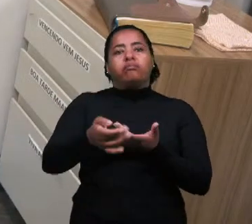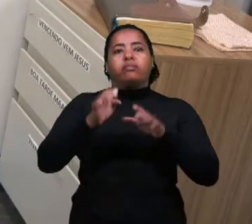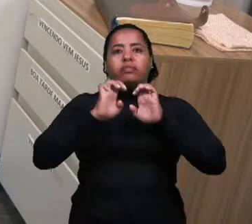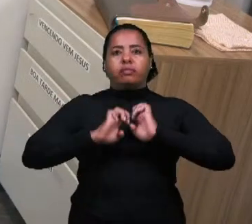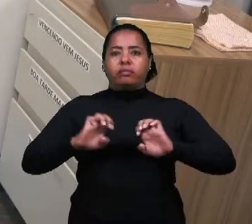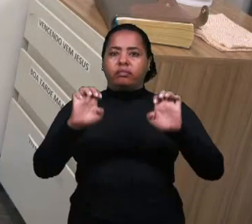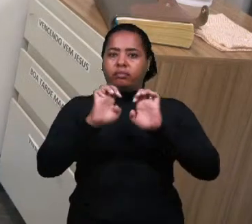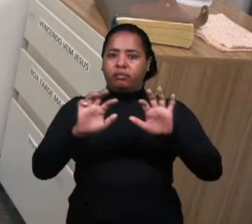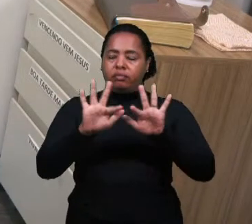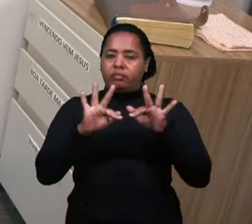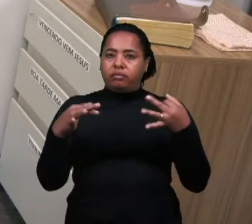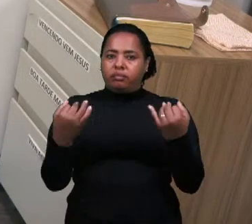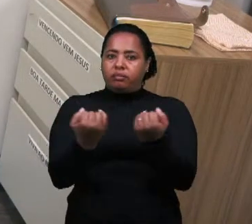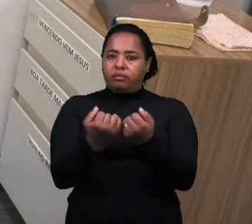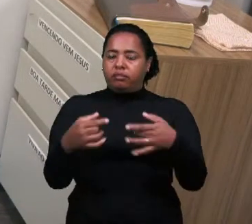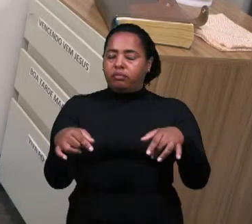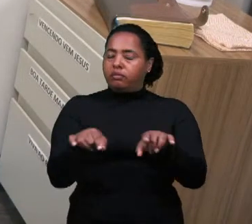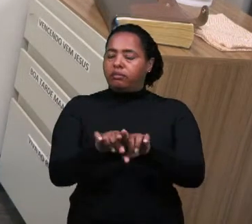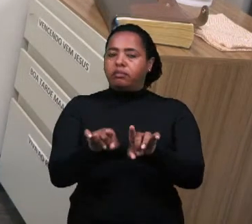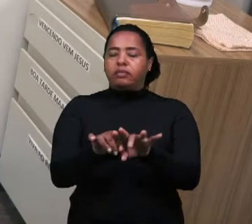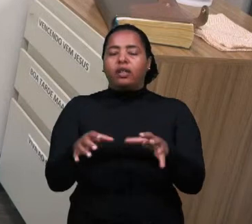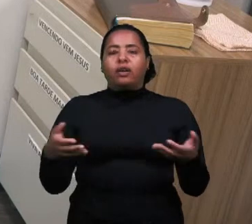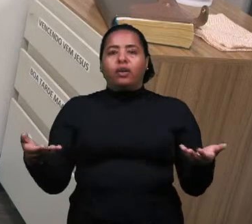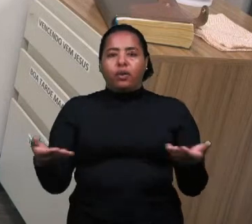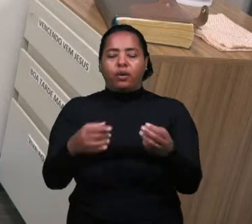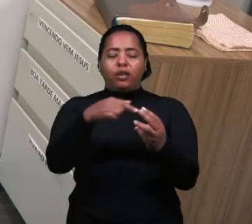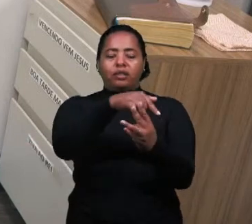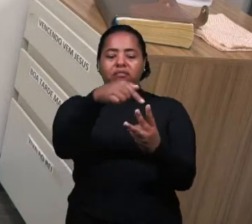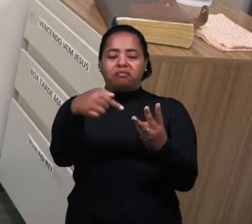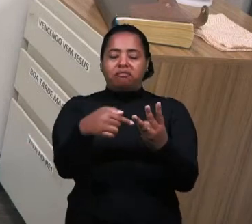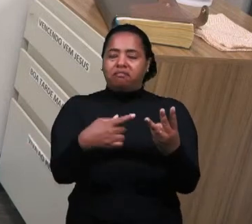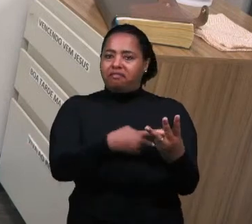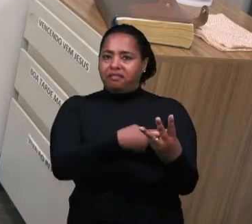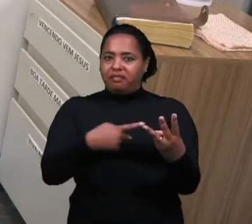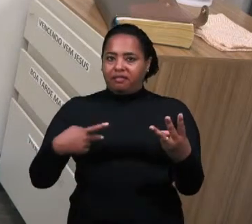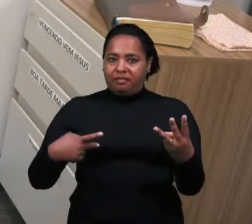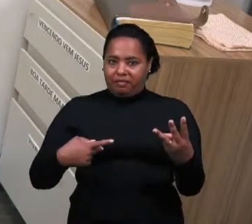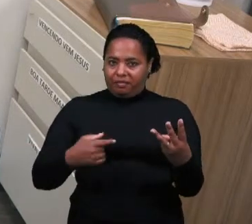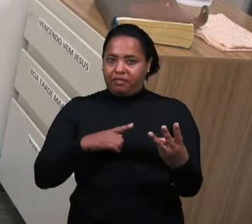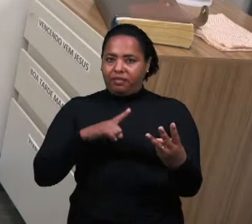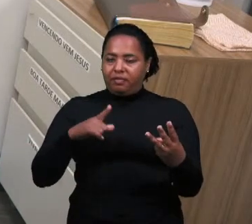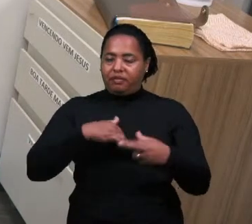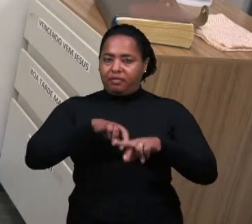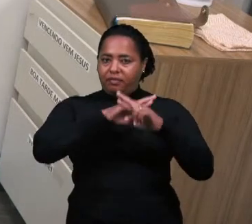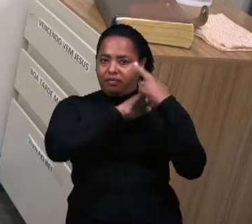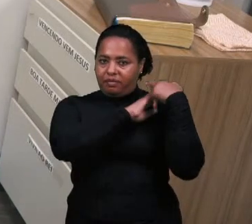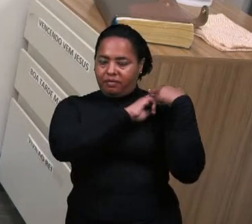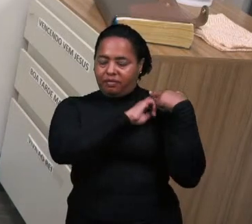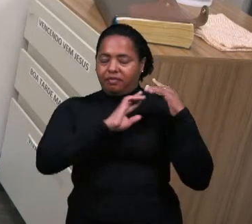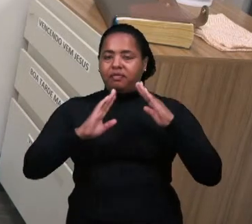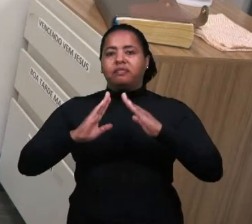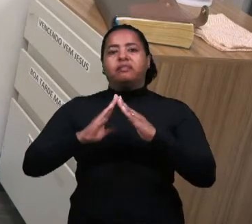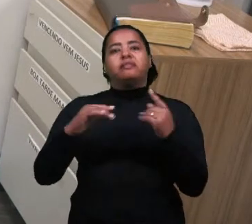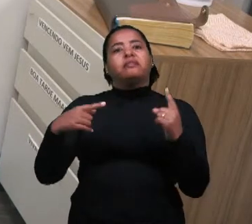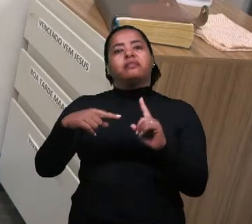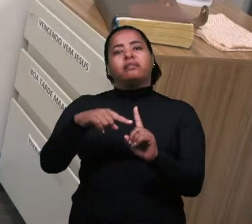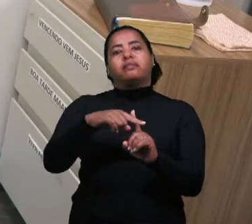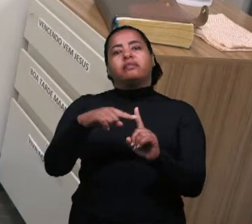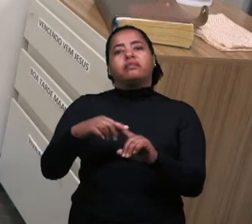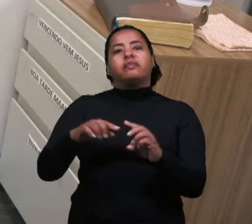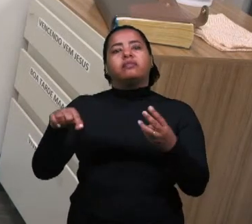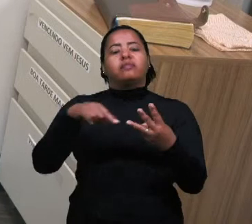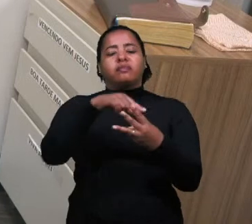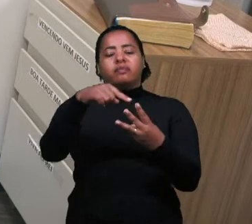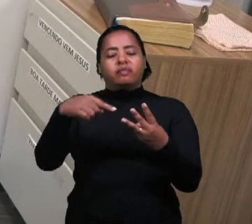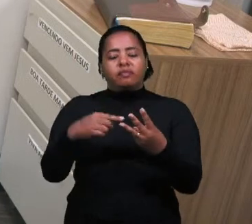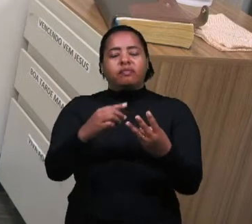a família, né? Então hoje nós temos aí 3 pastores que estão à frente das igrejas, 3